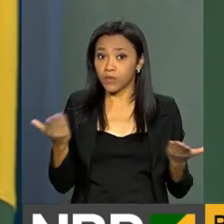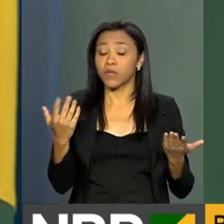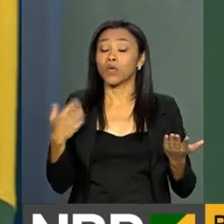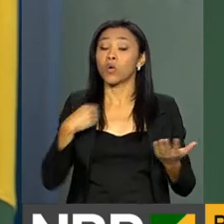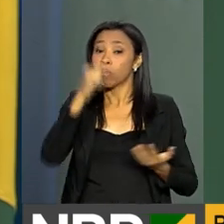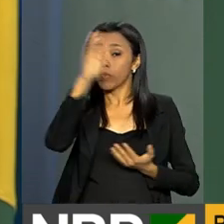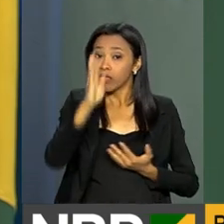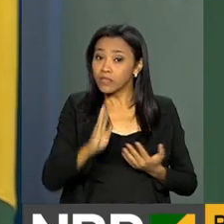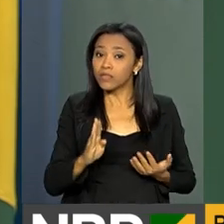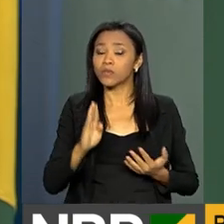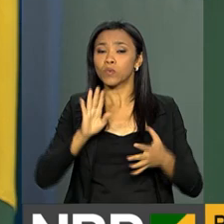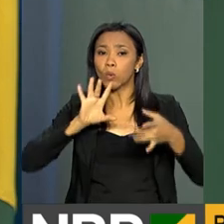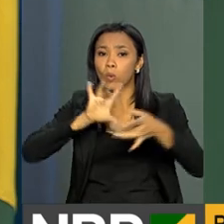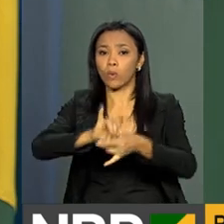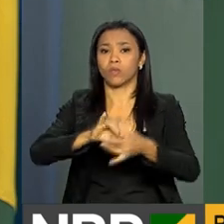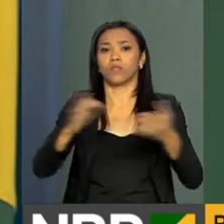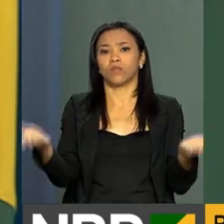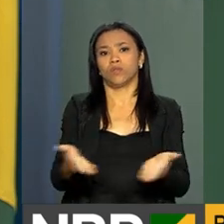XXI.